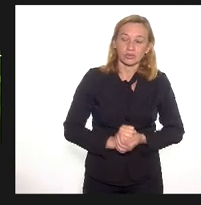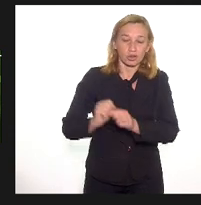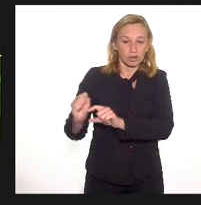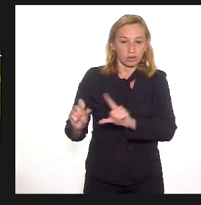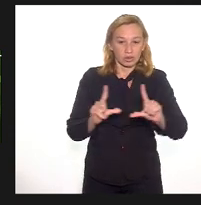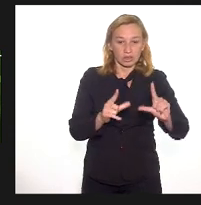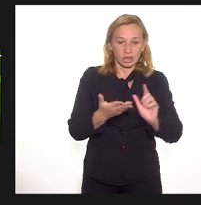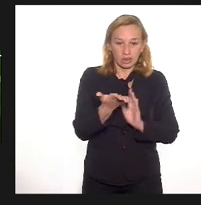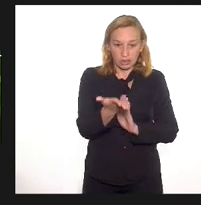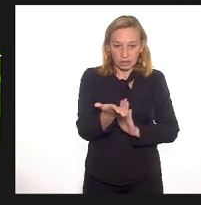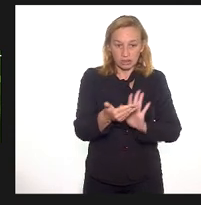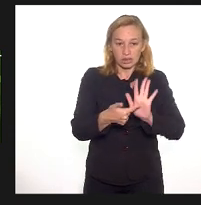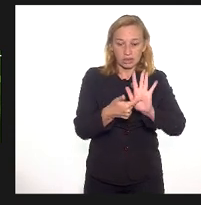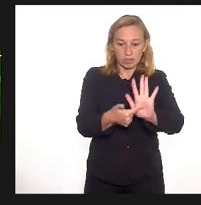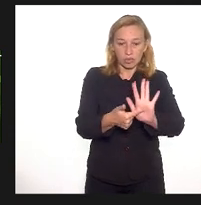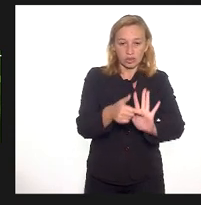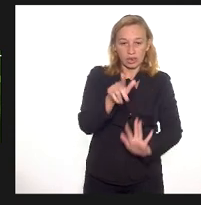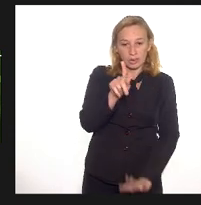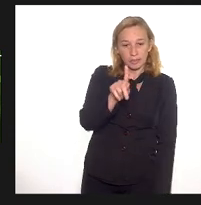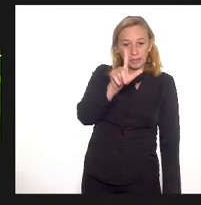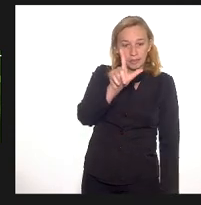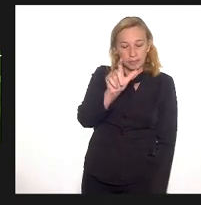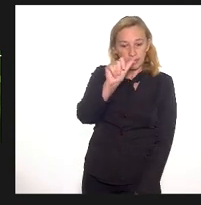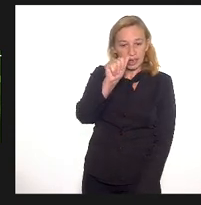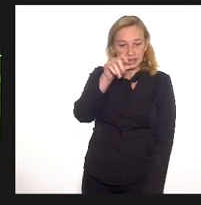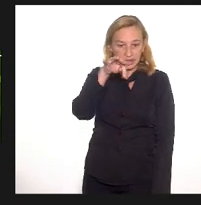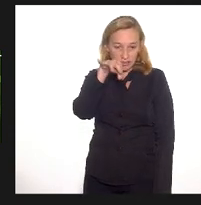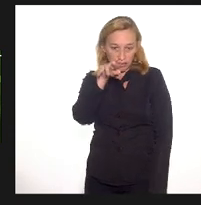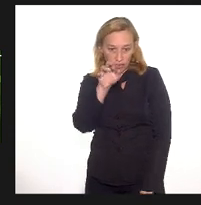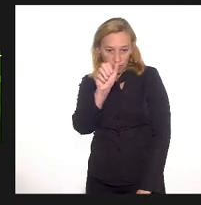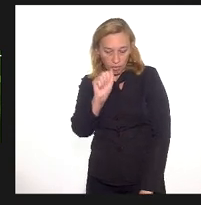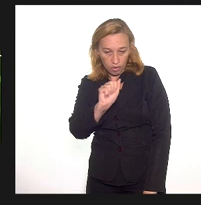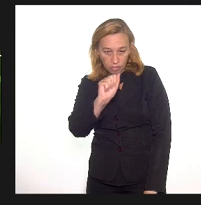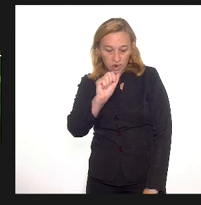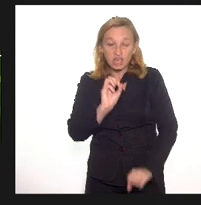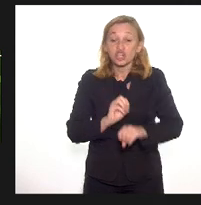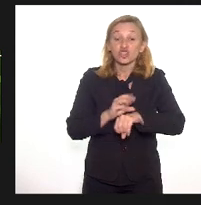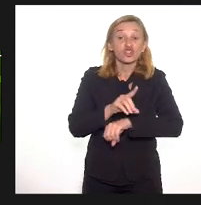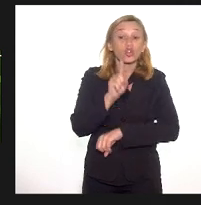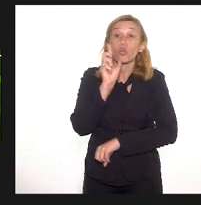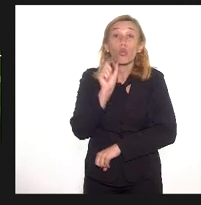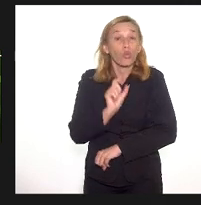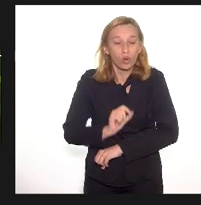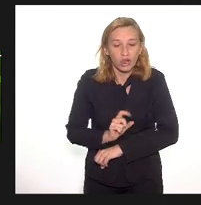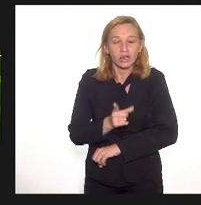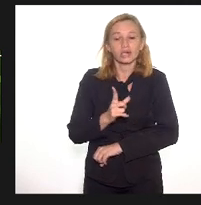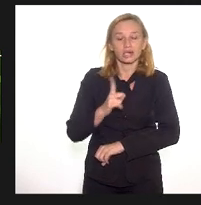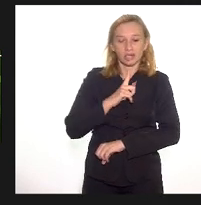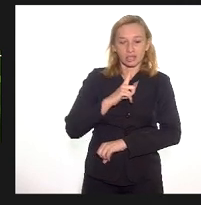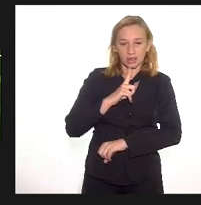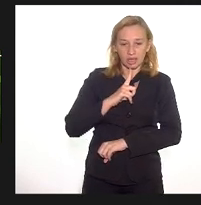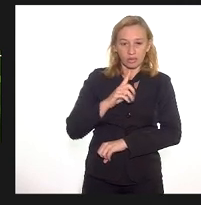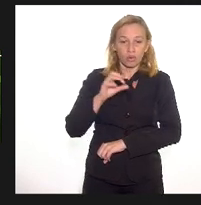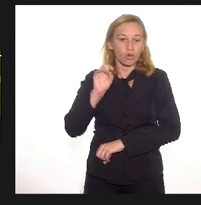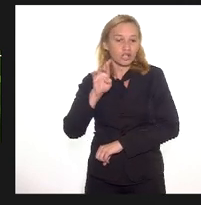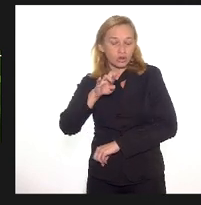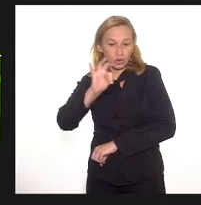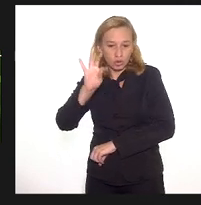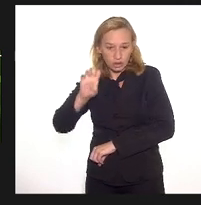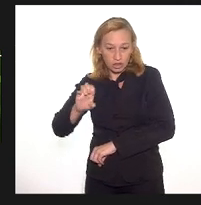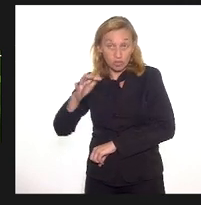que mostra as plataformas e um anterior indica, que nós temos, no horizonte